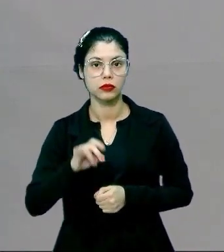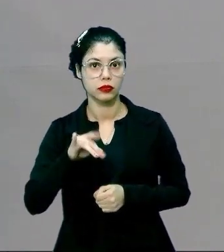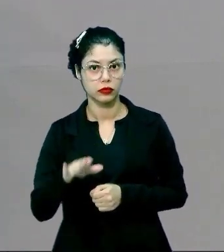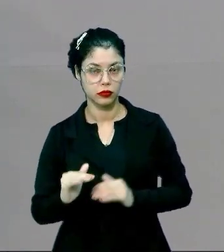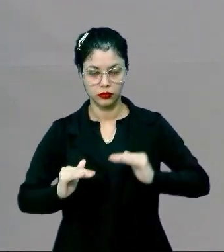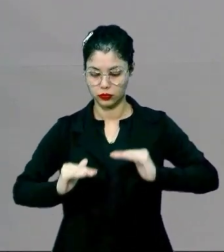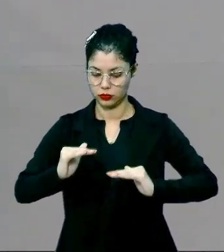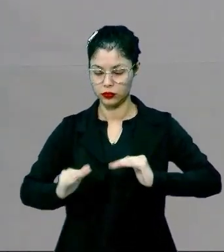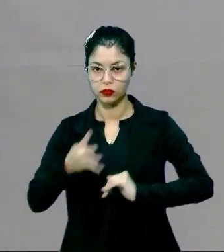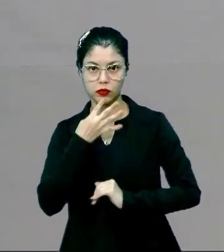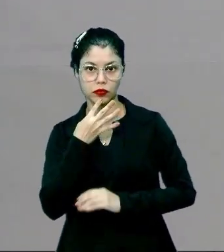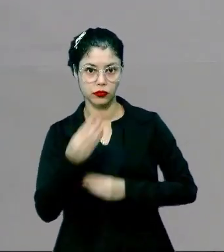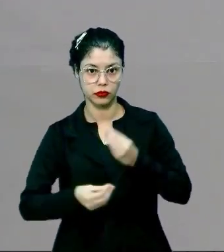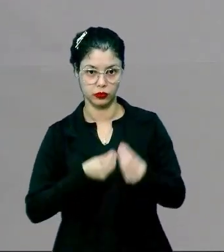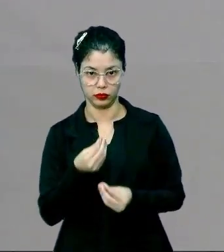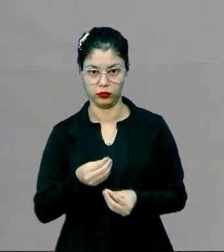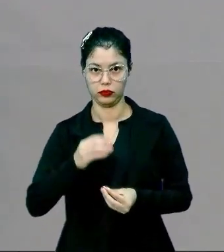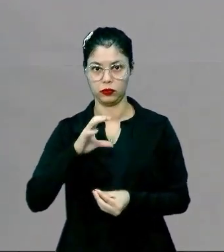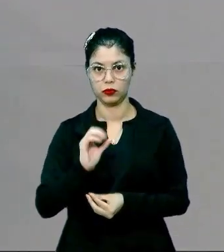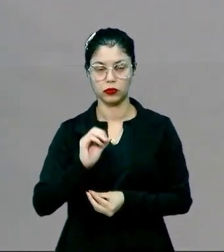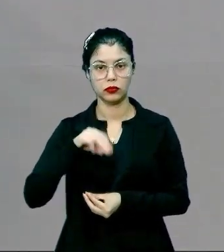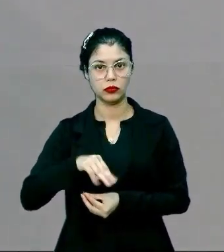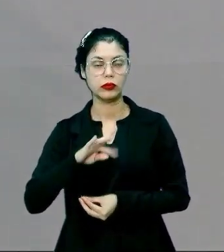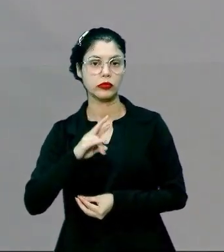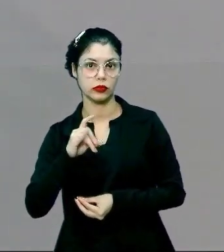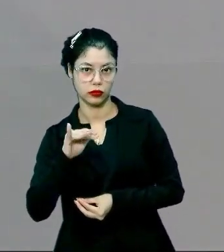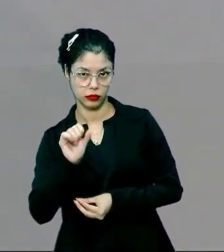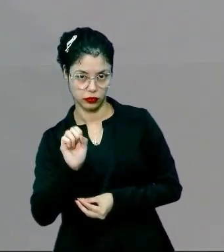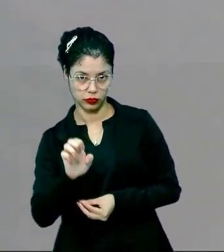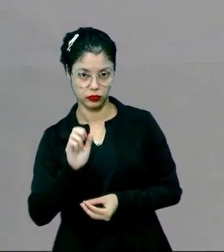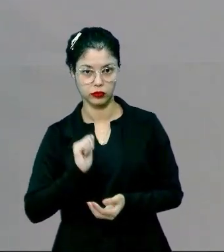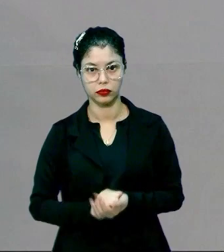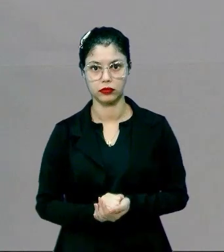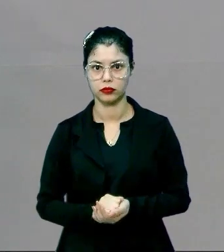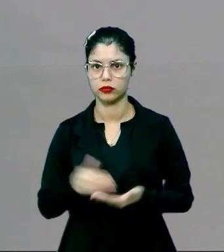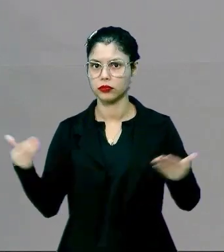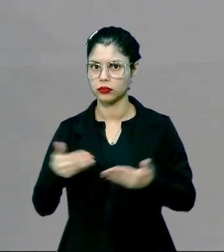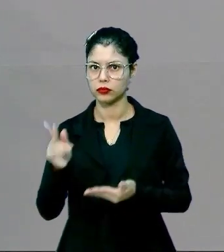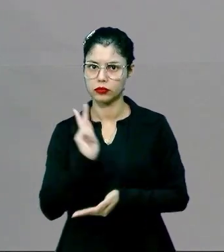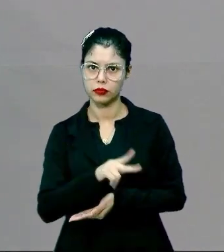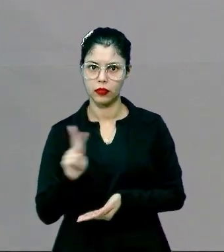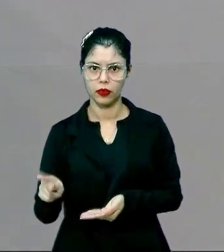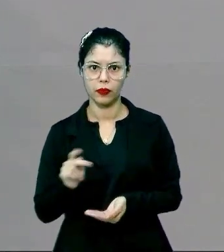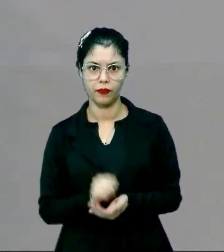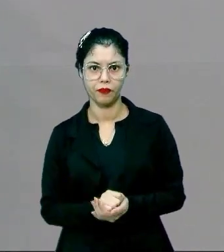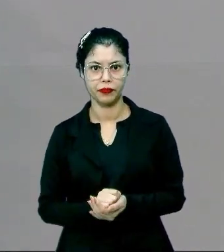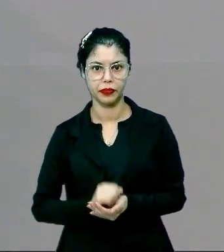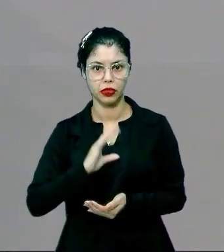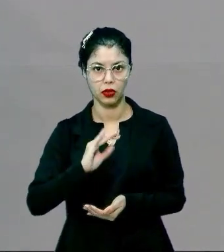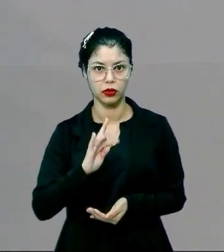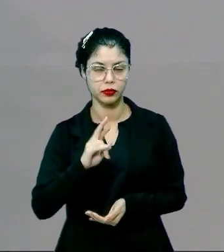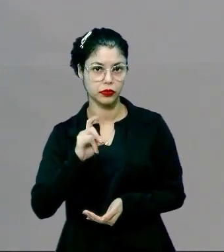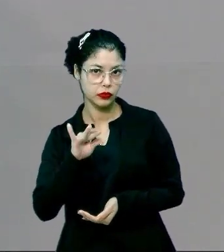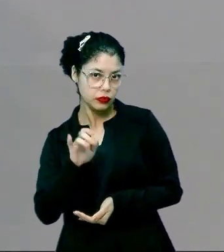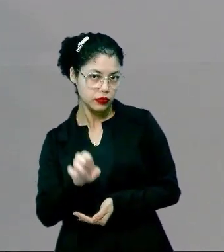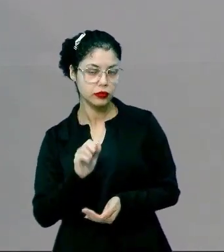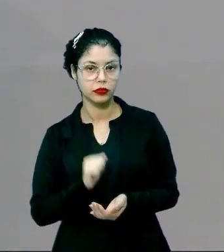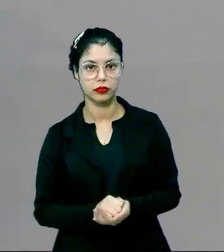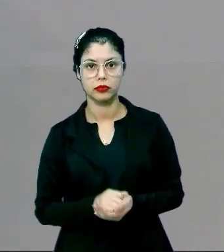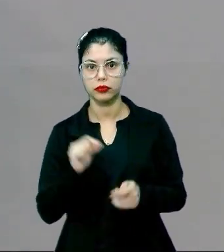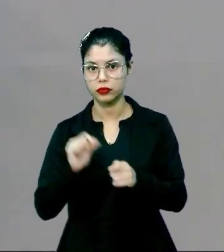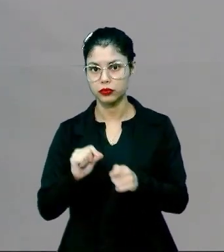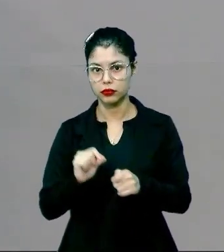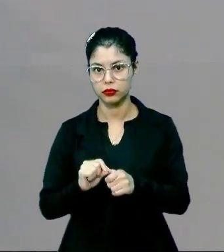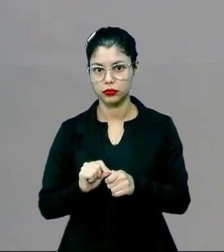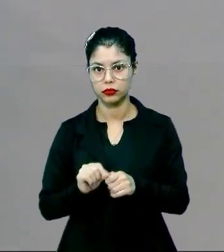do equilíbrio, conhecido como homeostase. Tá. Agora, professora, quem são os componentes, quais são os órgãos que fazem